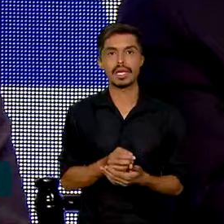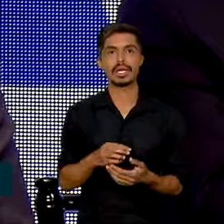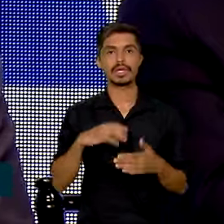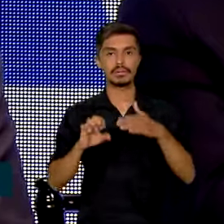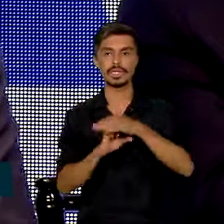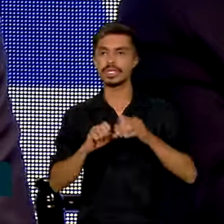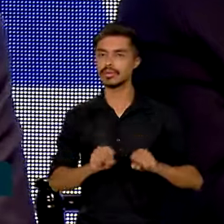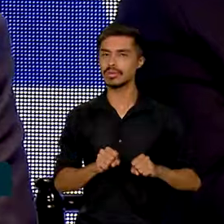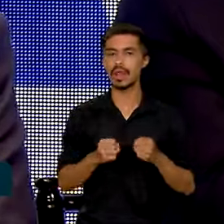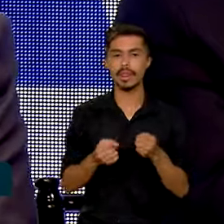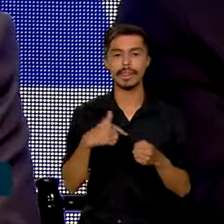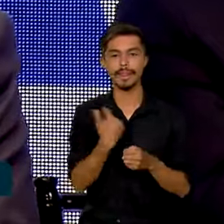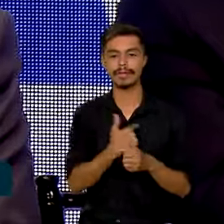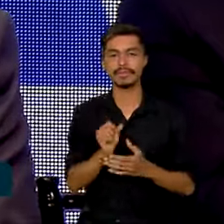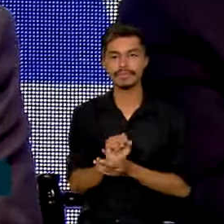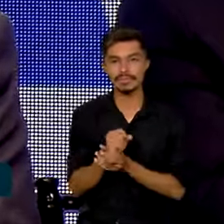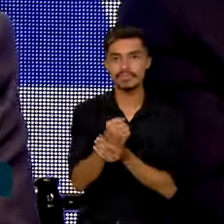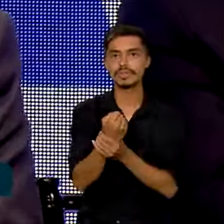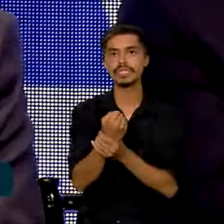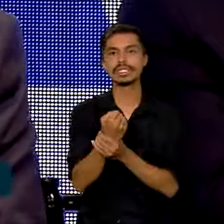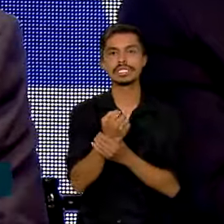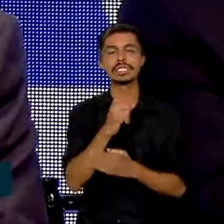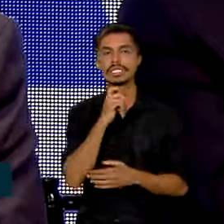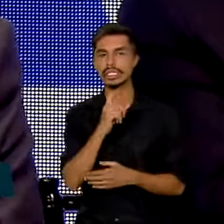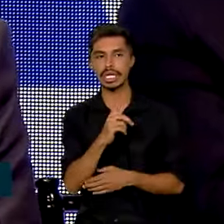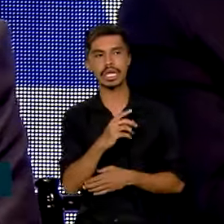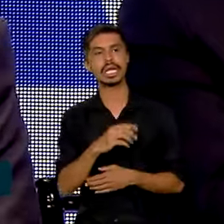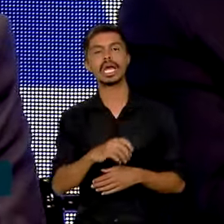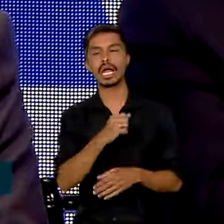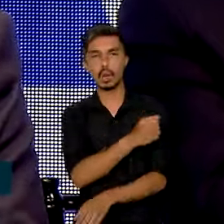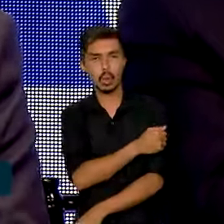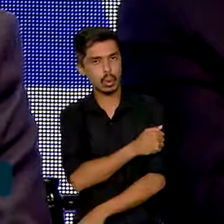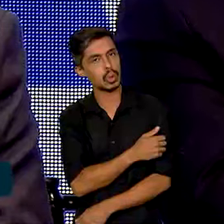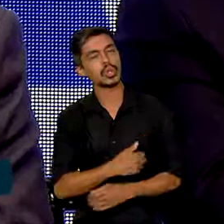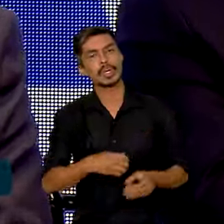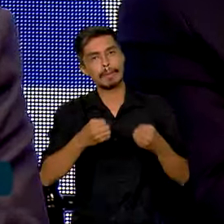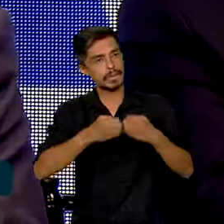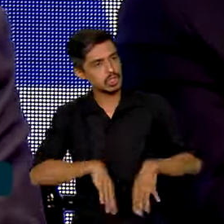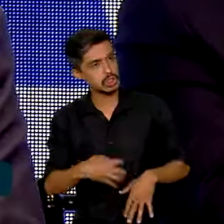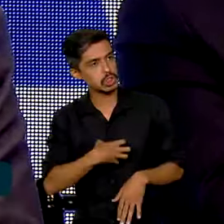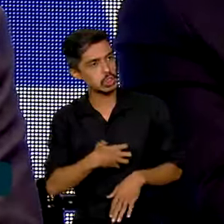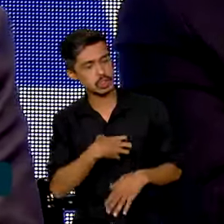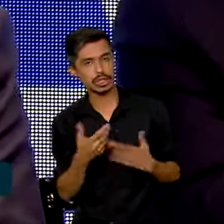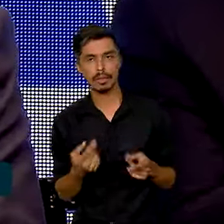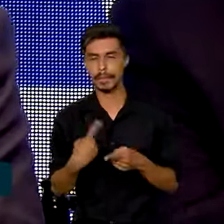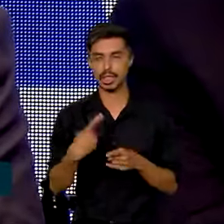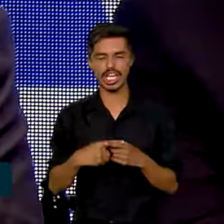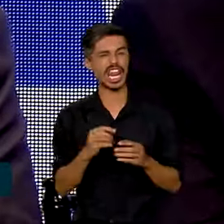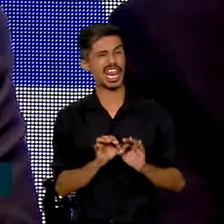comprometeu e irá realizar, nós vamos garantir que nenhum aluno que se sentir prejudicado pelo fato de